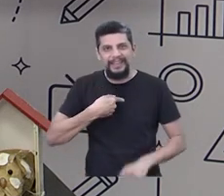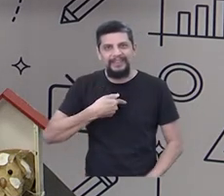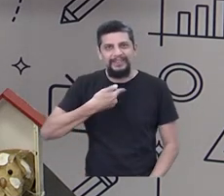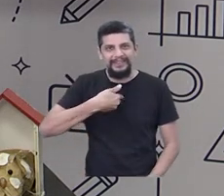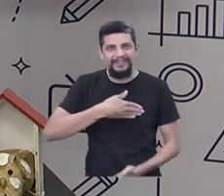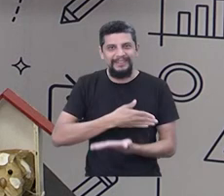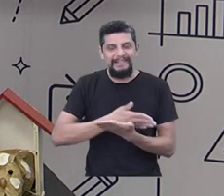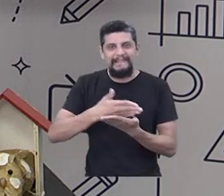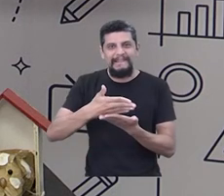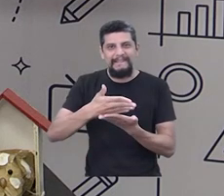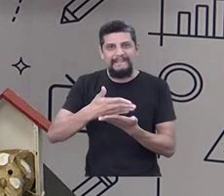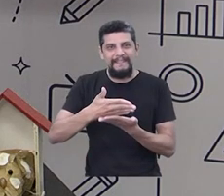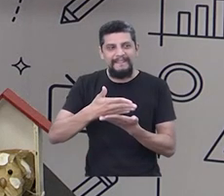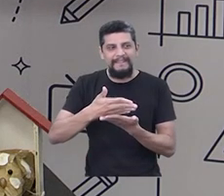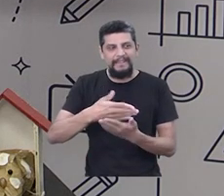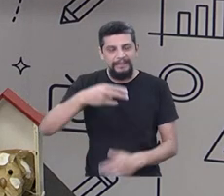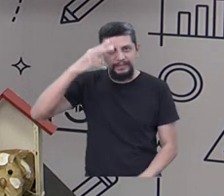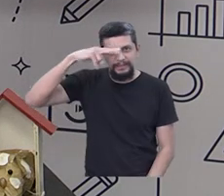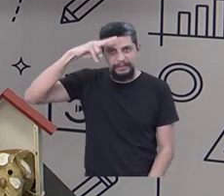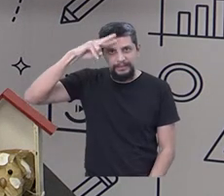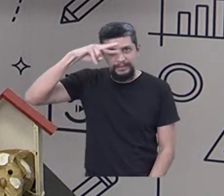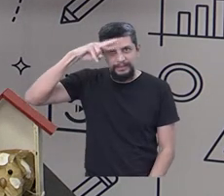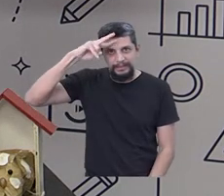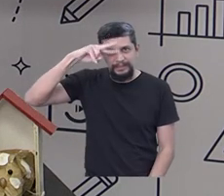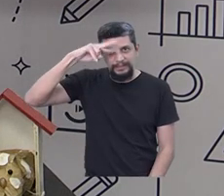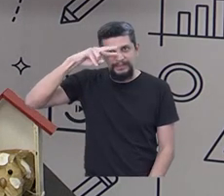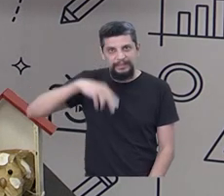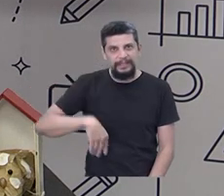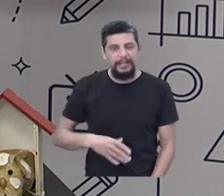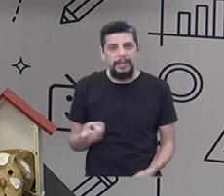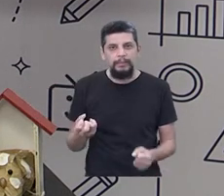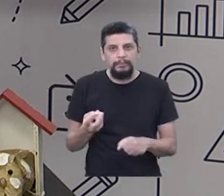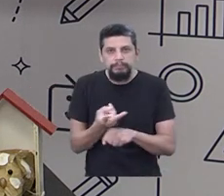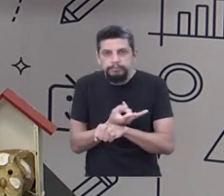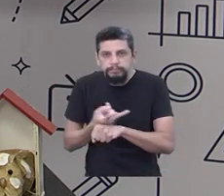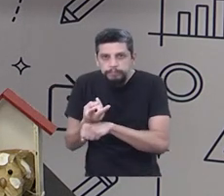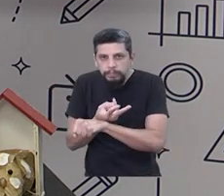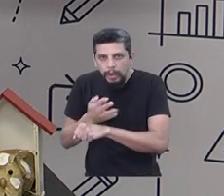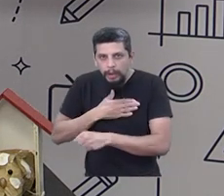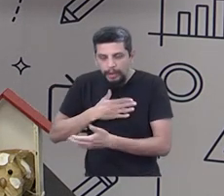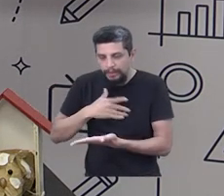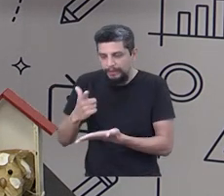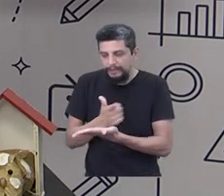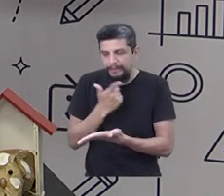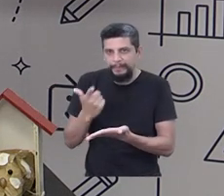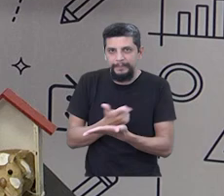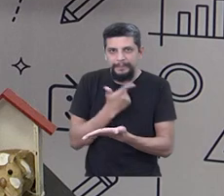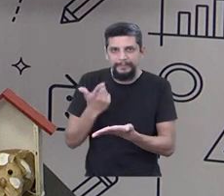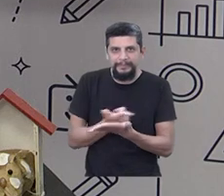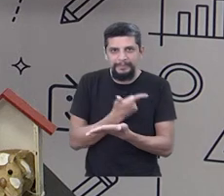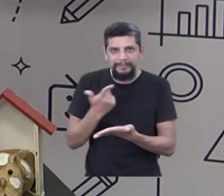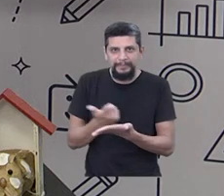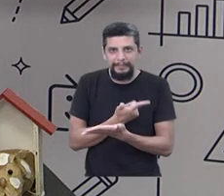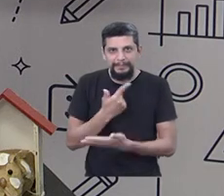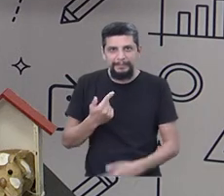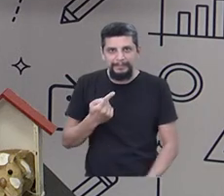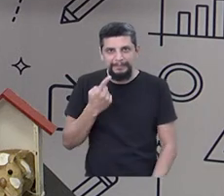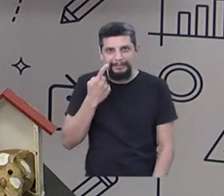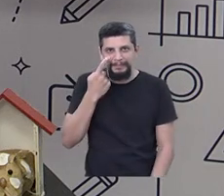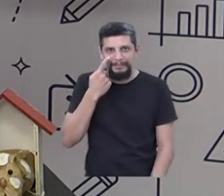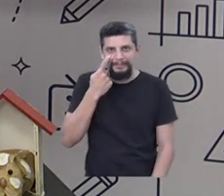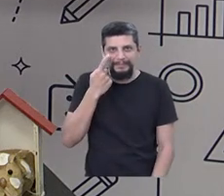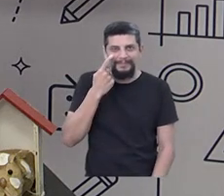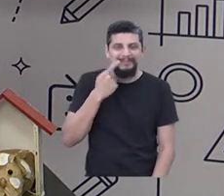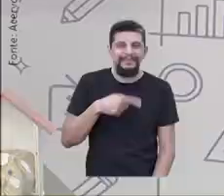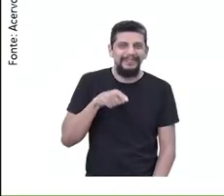vou começar. Deixa eu localizar aqui o meu livro, tá certo, gente? Vamos ver lá.